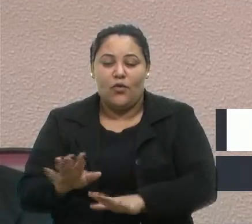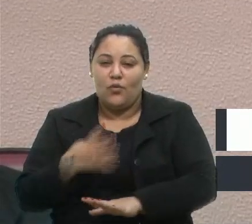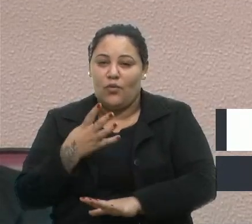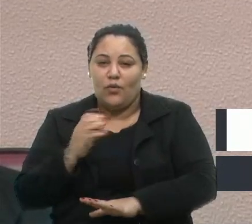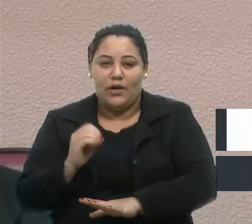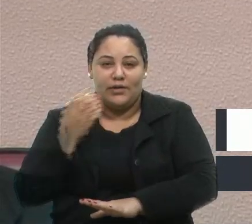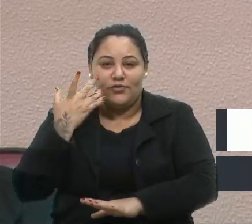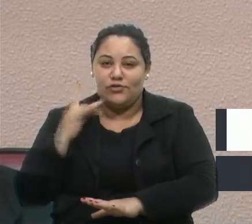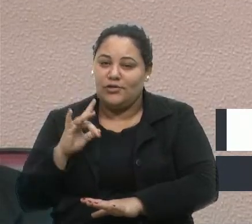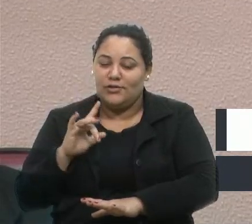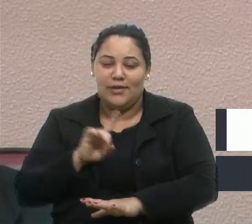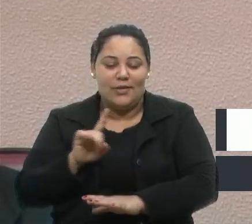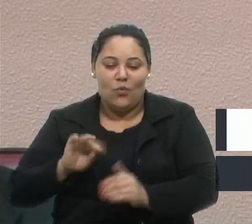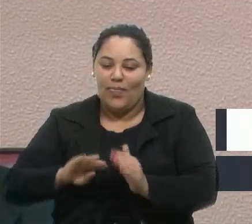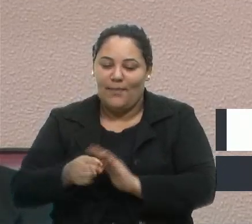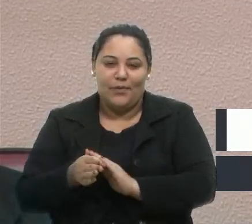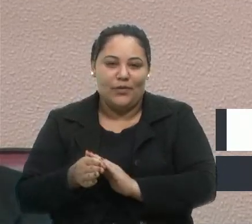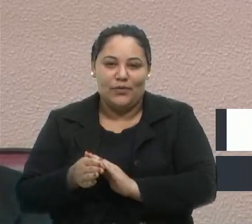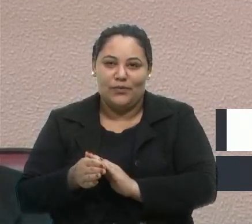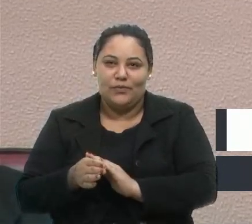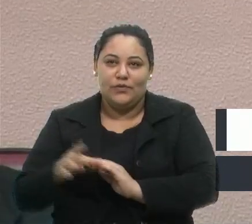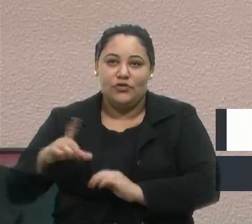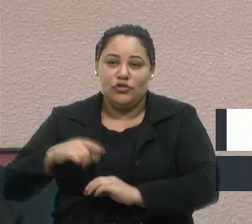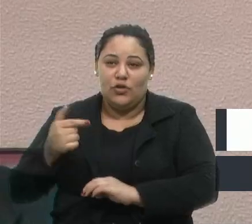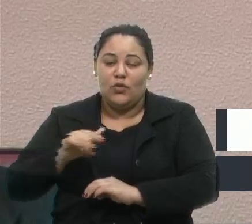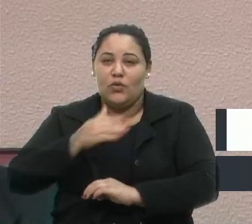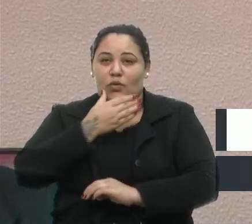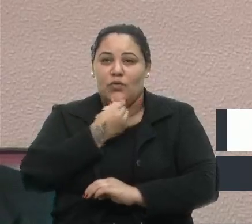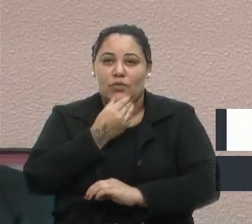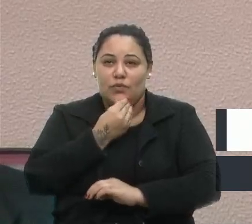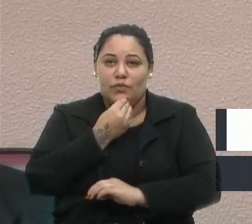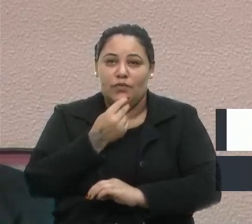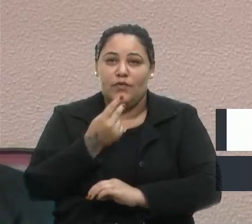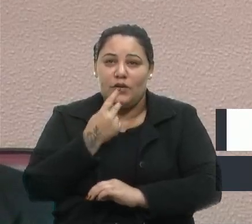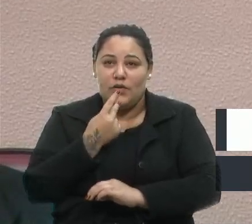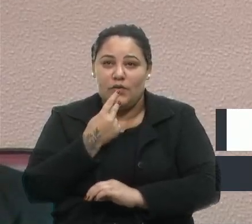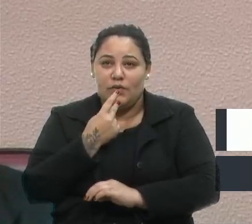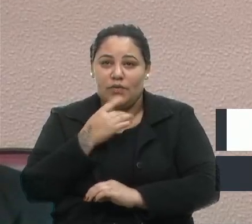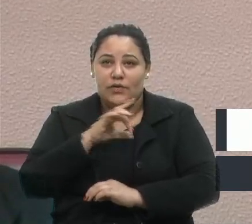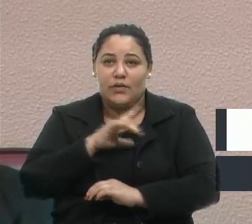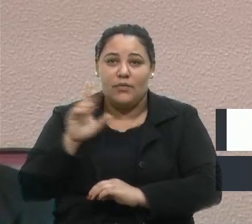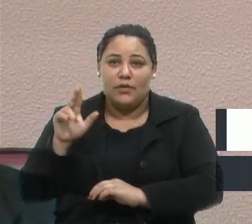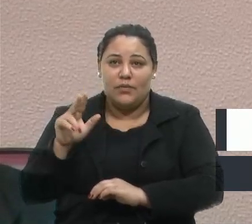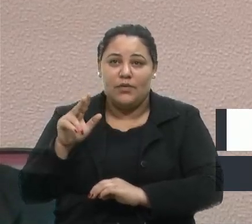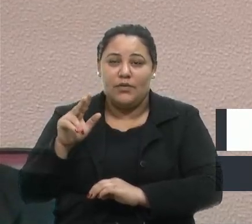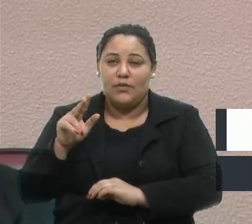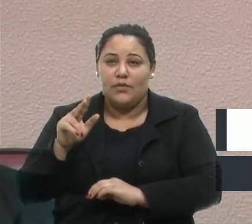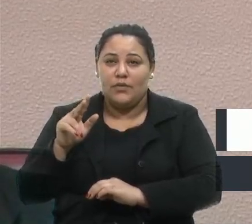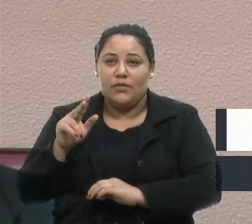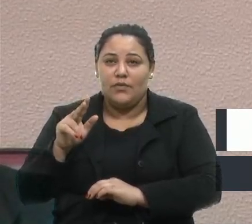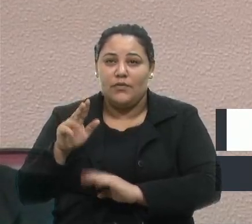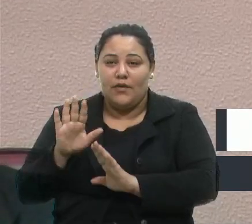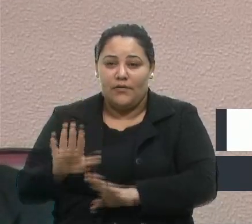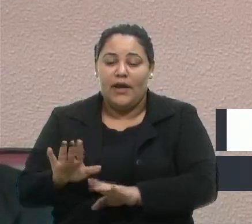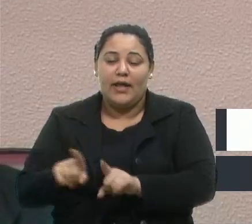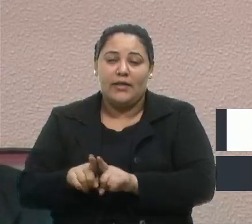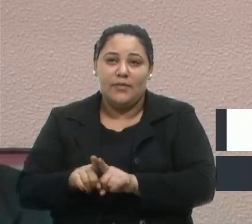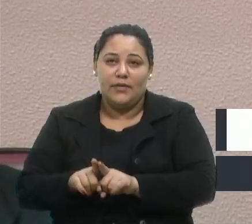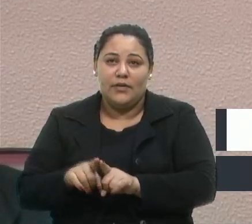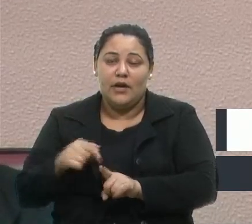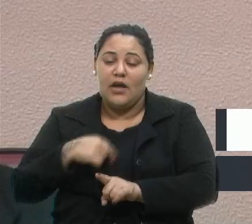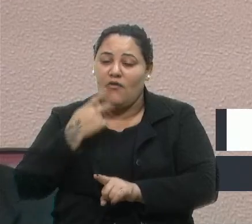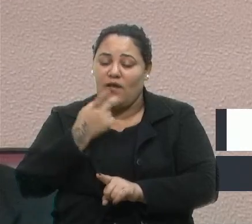não se acertou, e tinha um outro guri dizendo, nossa, tu não vai se acertar, tem o meu irmão gêmeos, vai ficar aí. Eu disse, abre